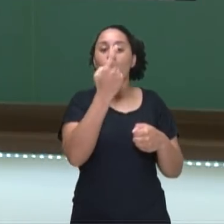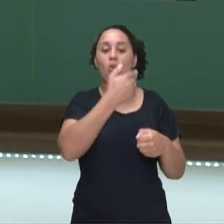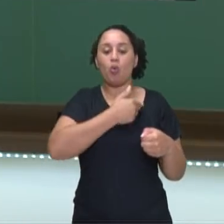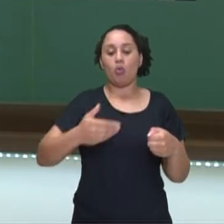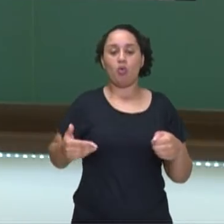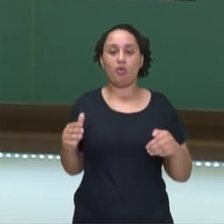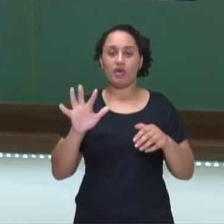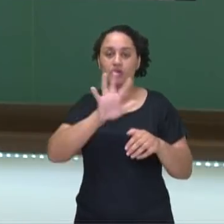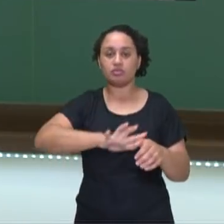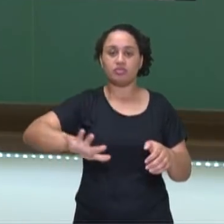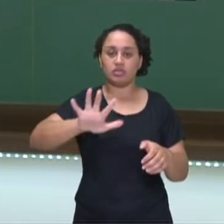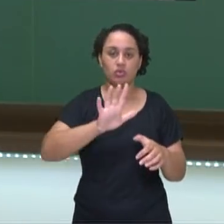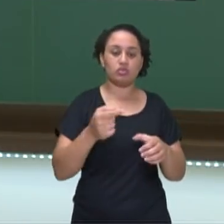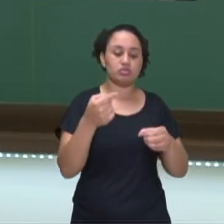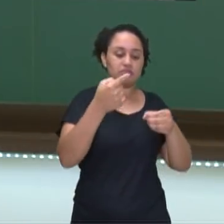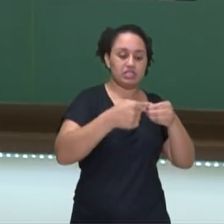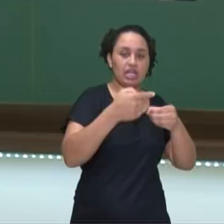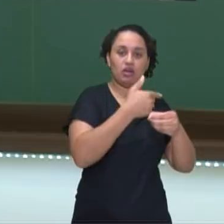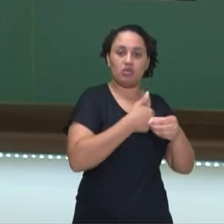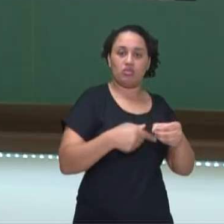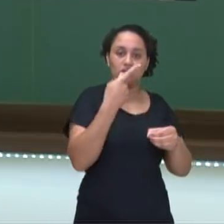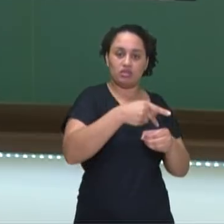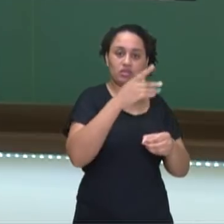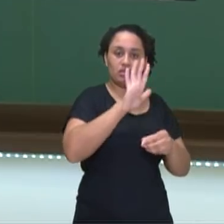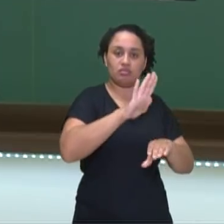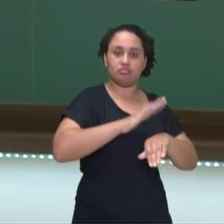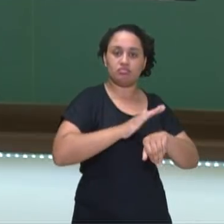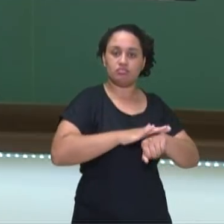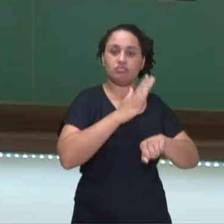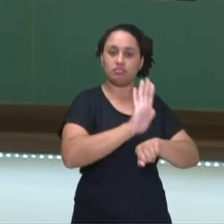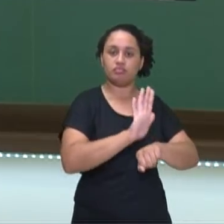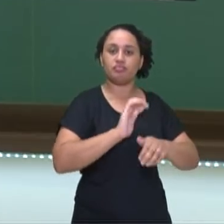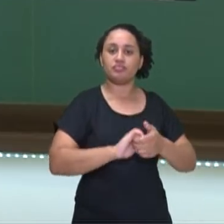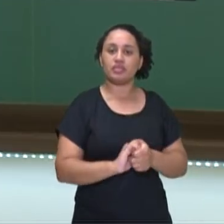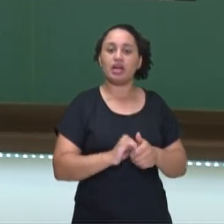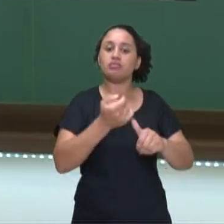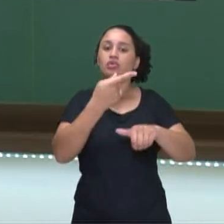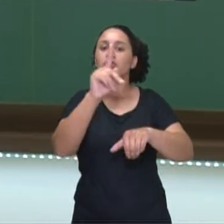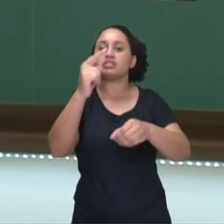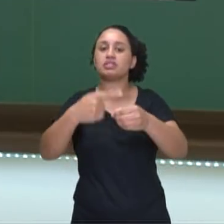Não tinha autoridade de um governo central. Então você tem aí cidades